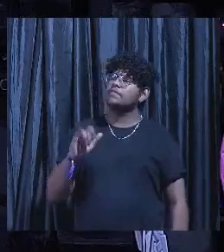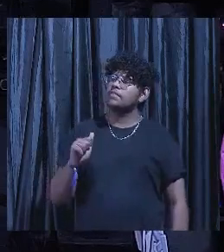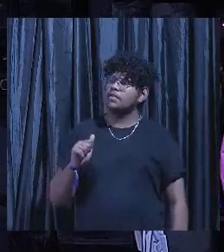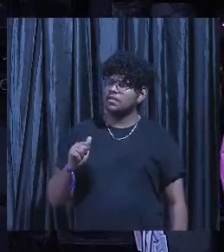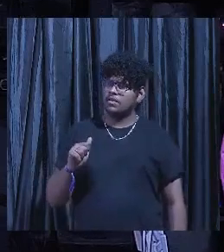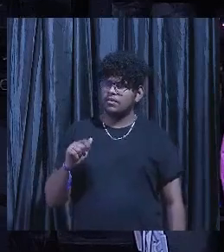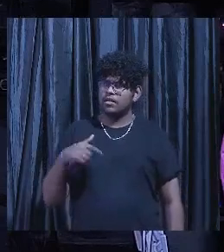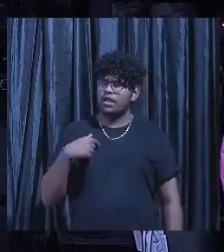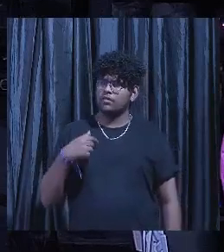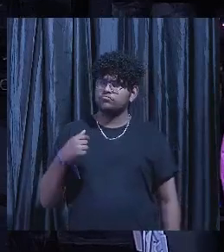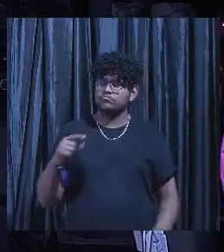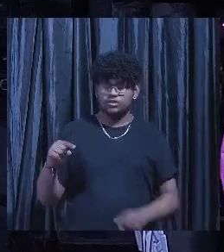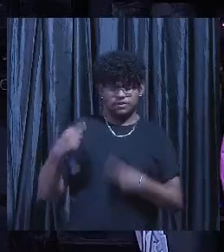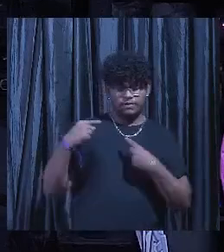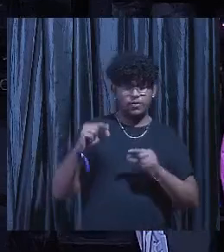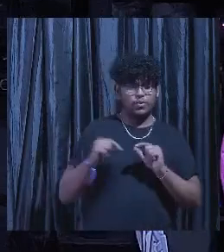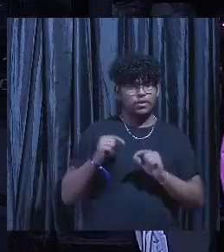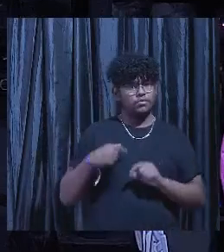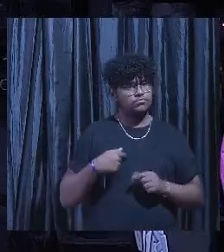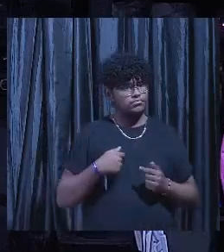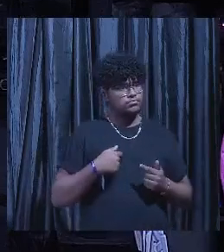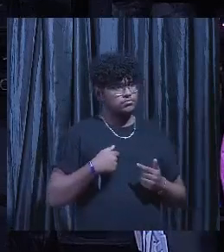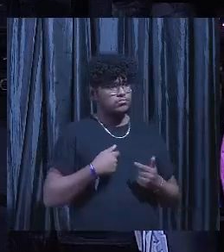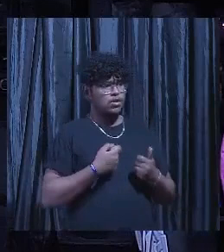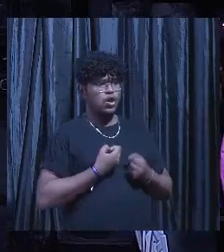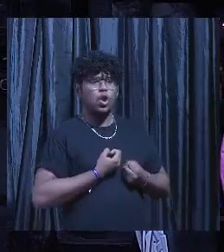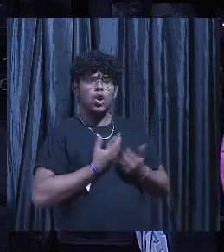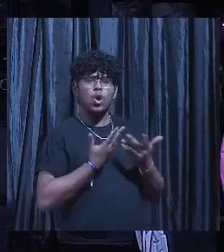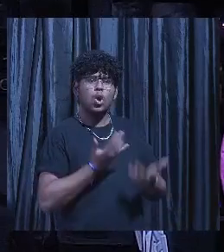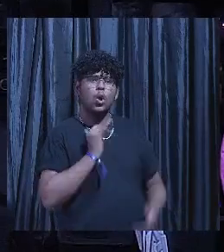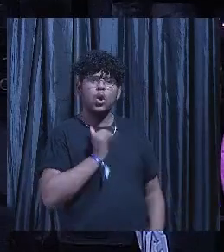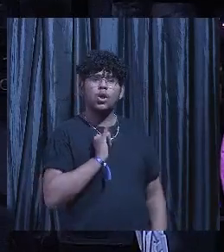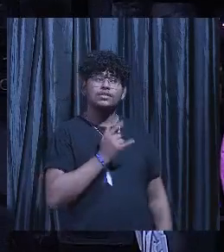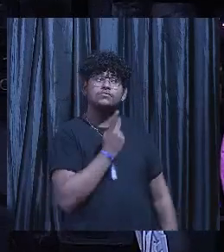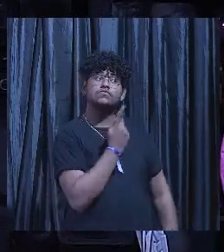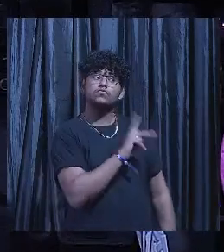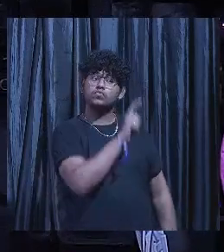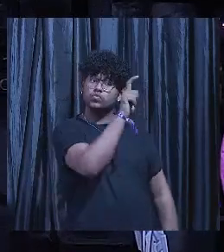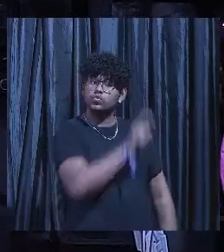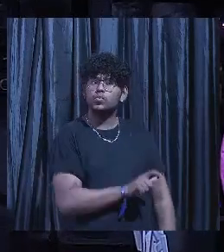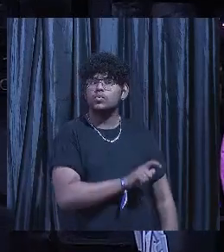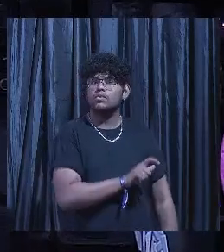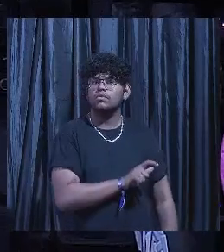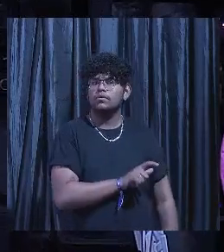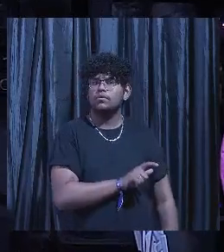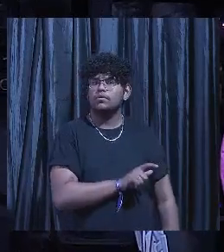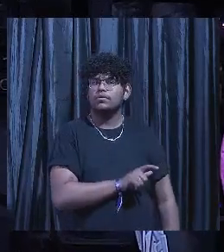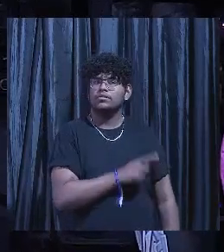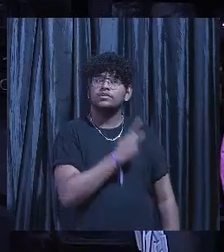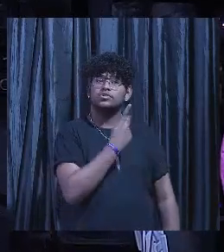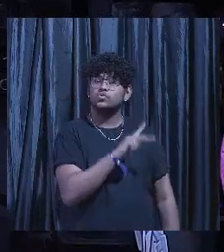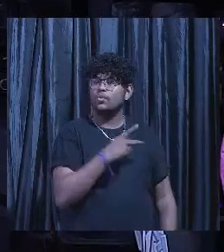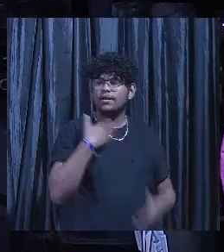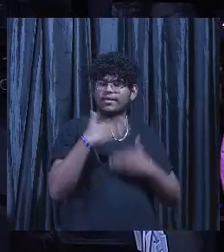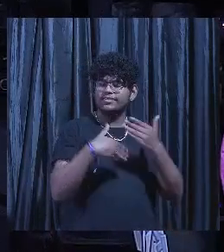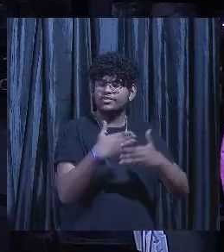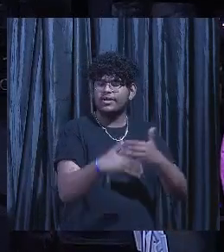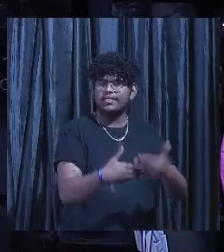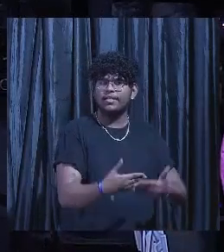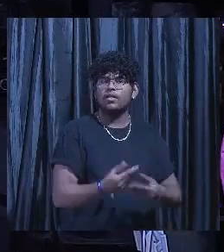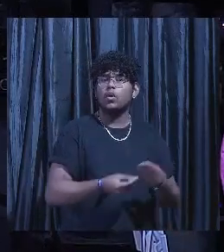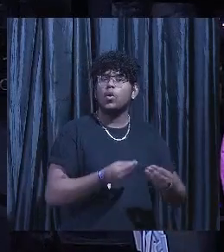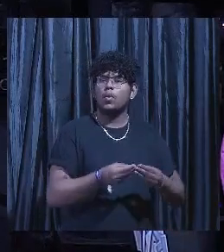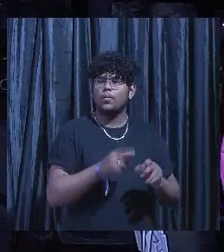você conte sobre você, a sua jornada de empreendedora. Eu falei, uau, porque assim, falar de